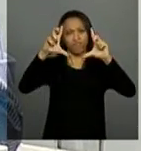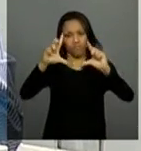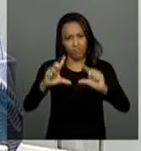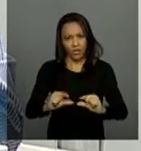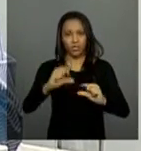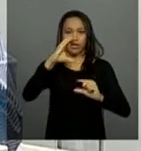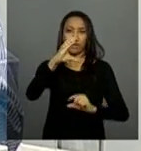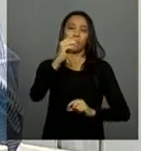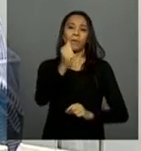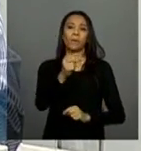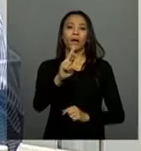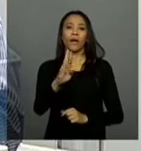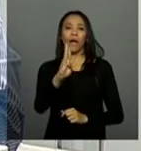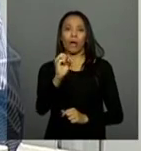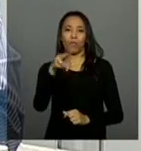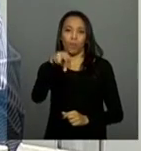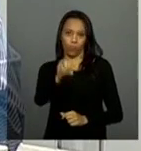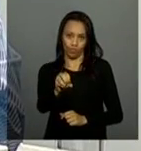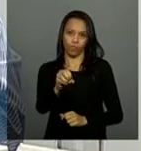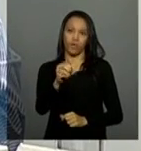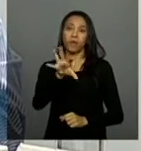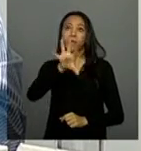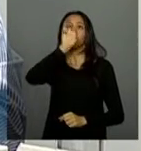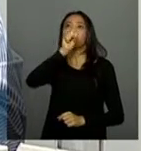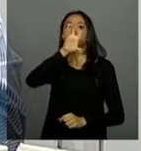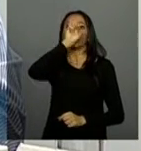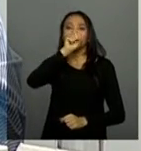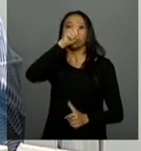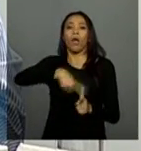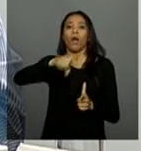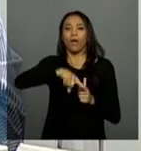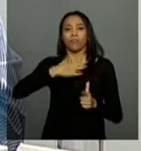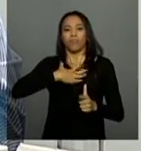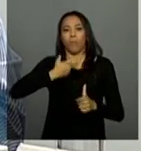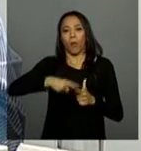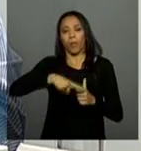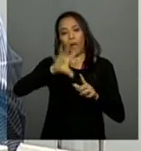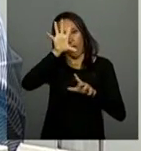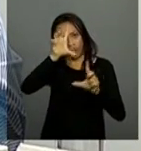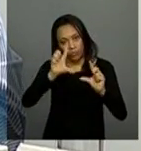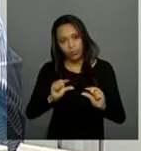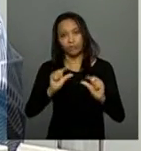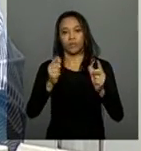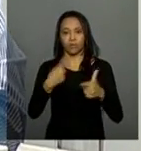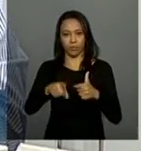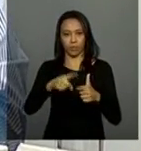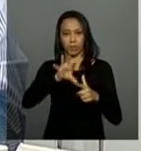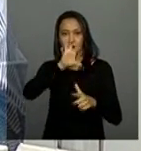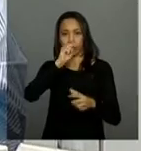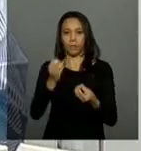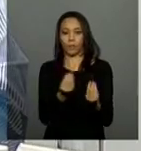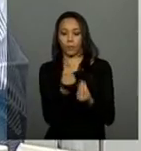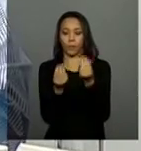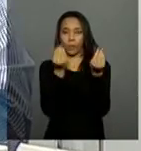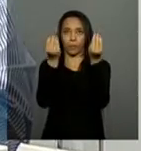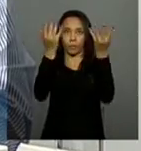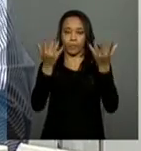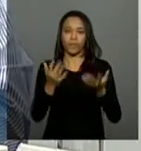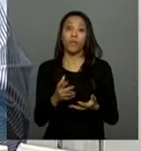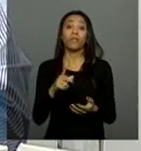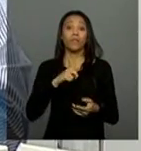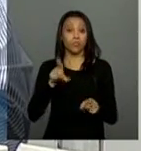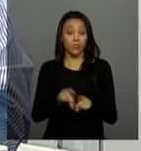muito robusta. Então, esses dados todos só nos ajudam nesse trabalho. Tá? E tem ali o nosso